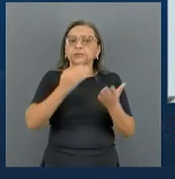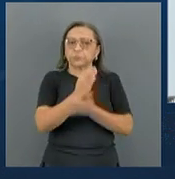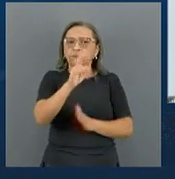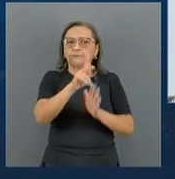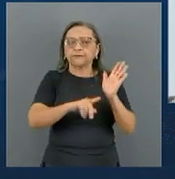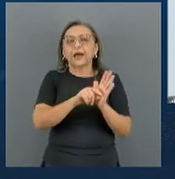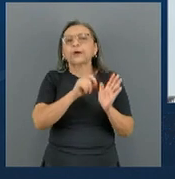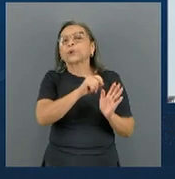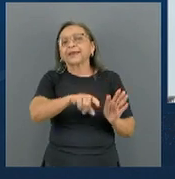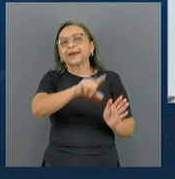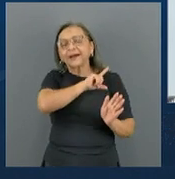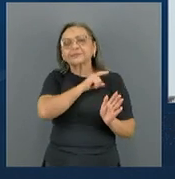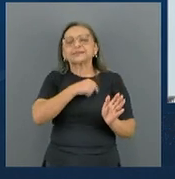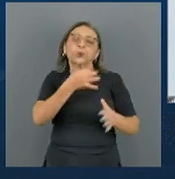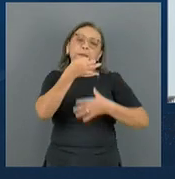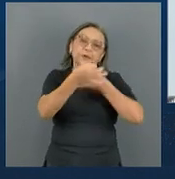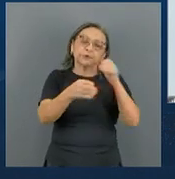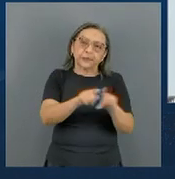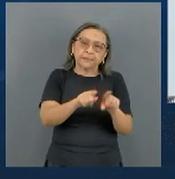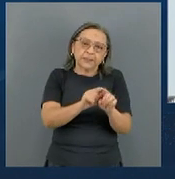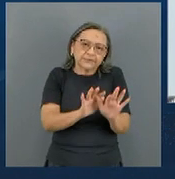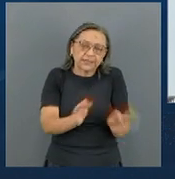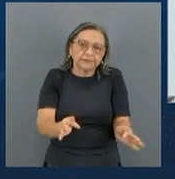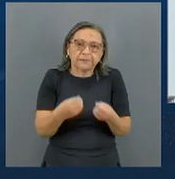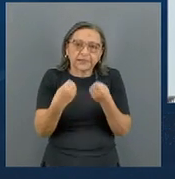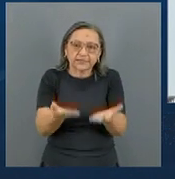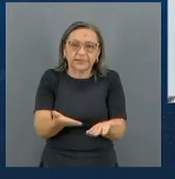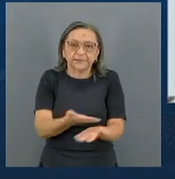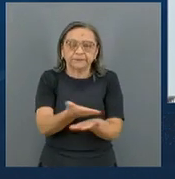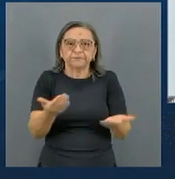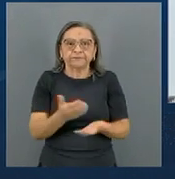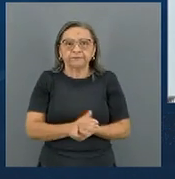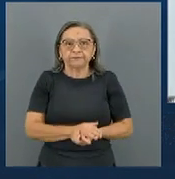aquelas considerações que eu, modestamente, também trouxe aqui para a consideração do Parlamento.